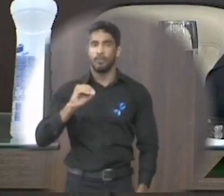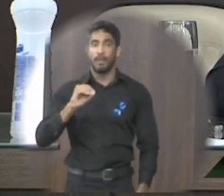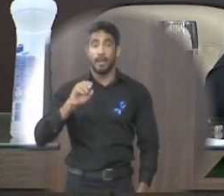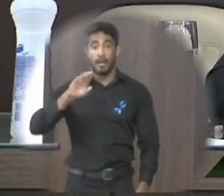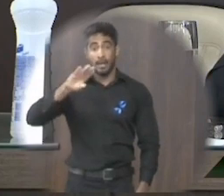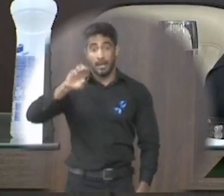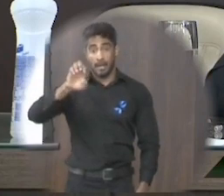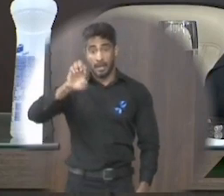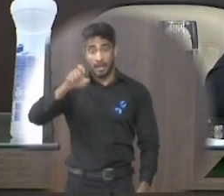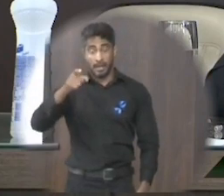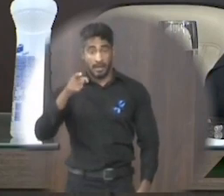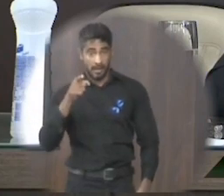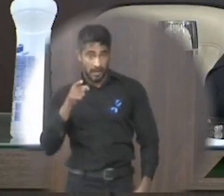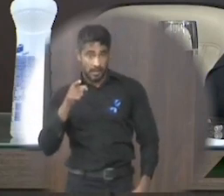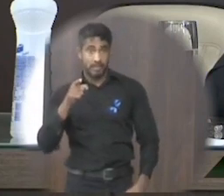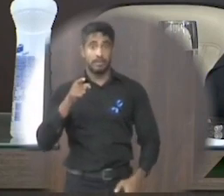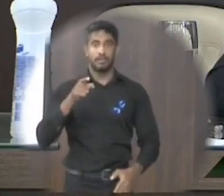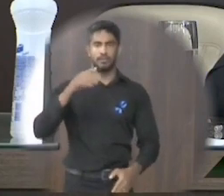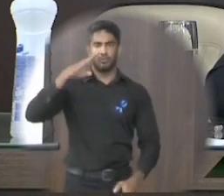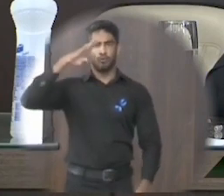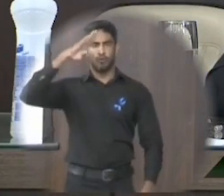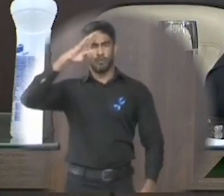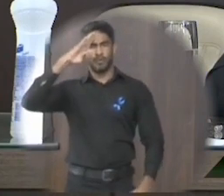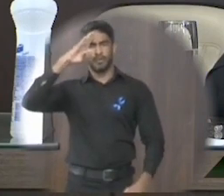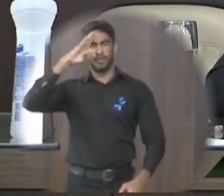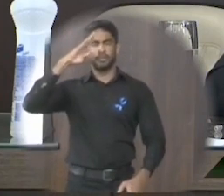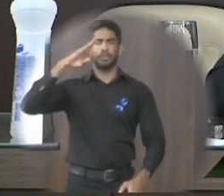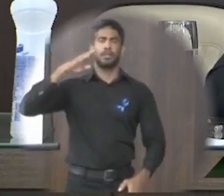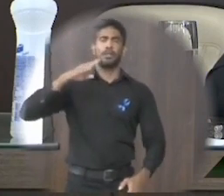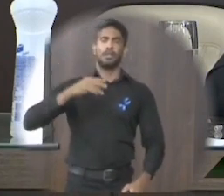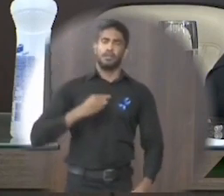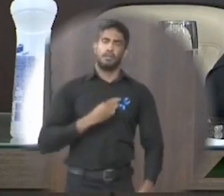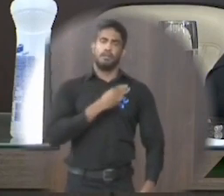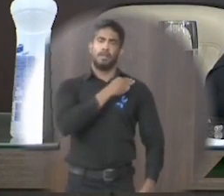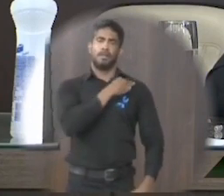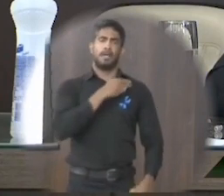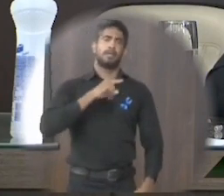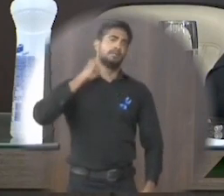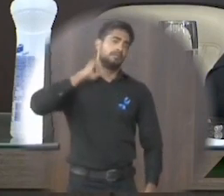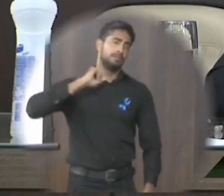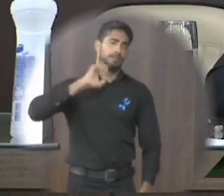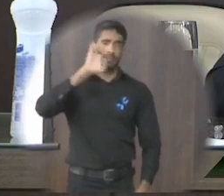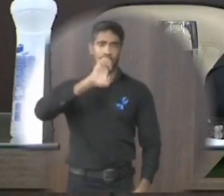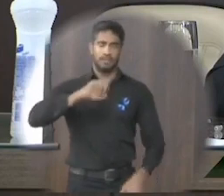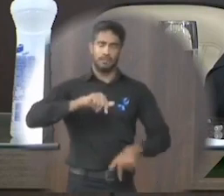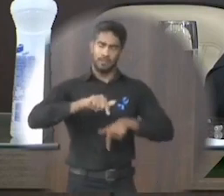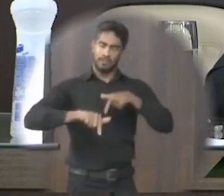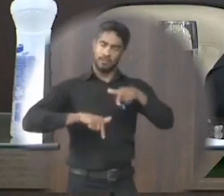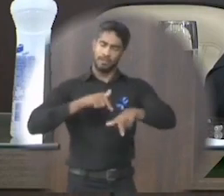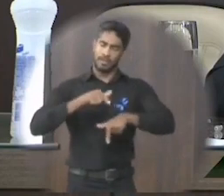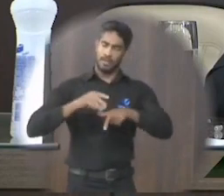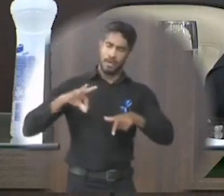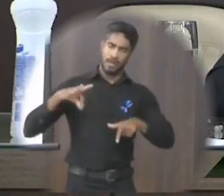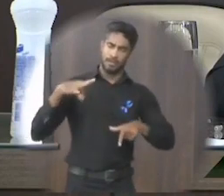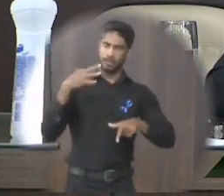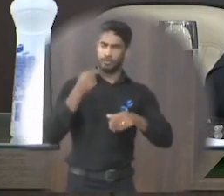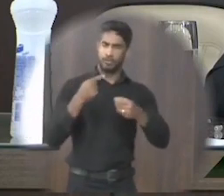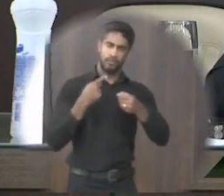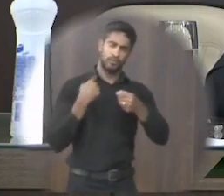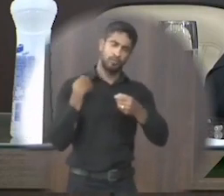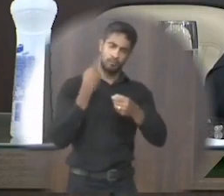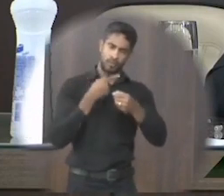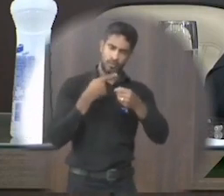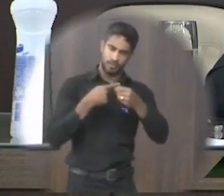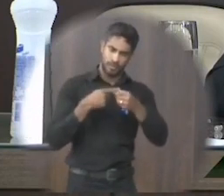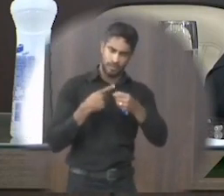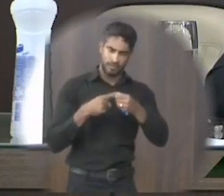ex-comandante do 51º Batalhão da Polícia Militar de Minas Gerais, pelos relevantes serviços prestados em todo o nosso município, em